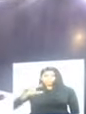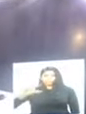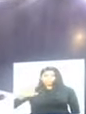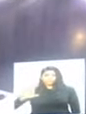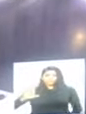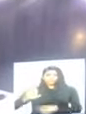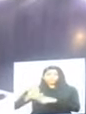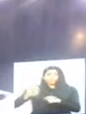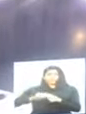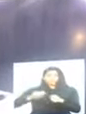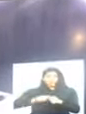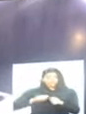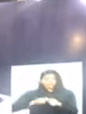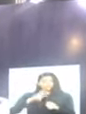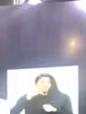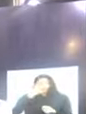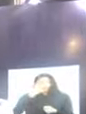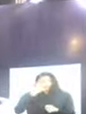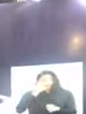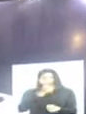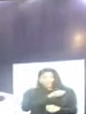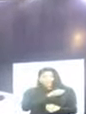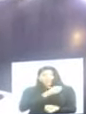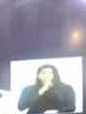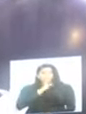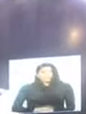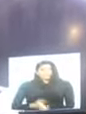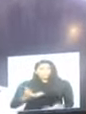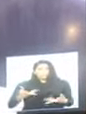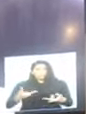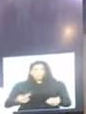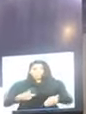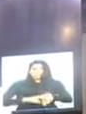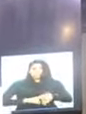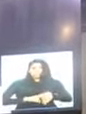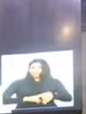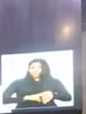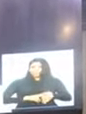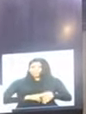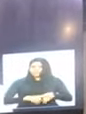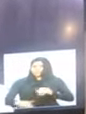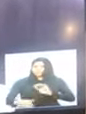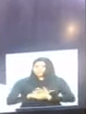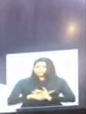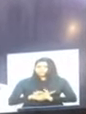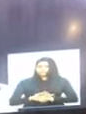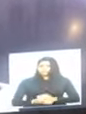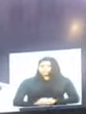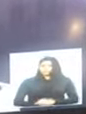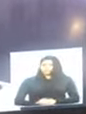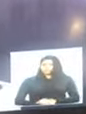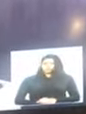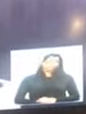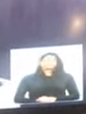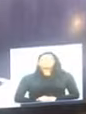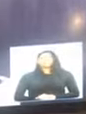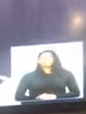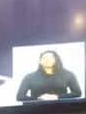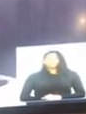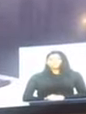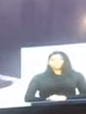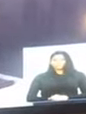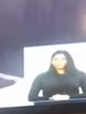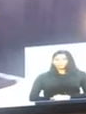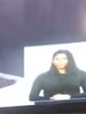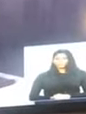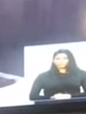que atende de forma qualificada, extraordinária, as crianças, né, que compõem a população do